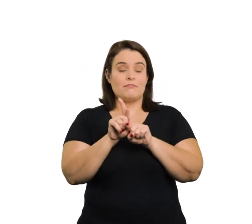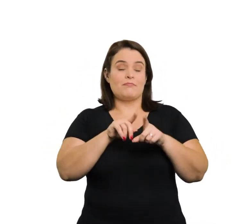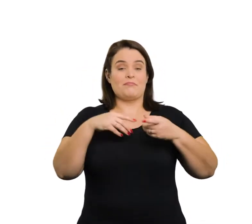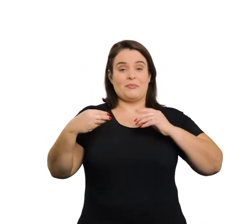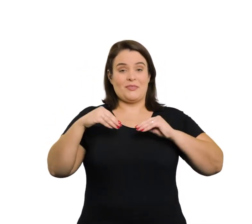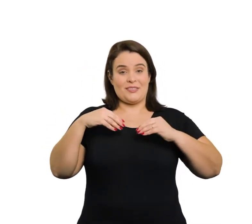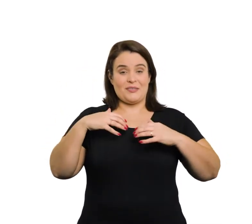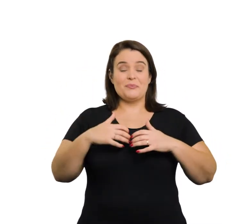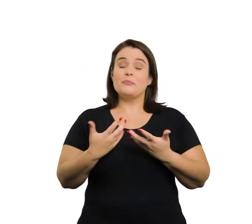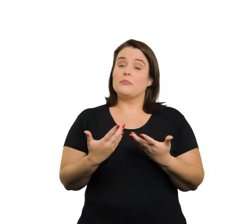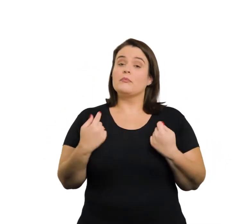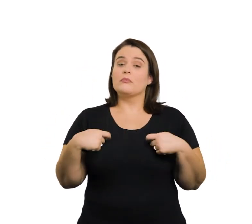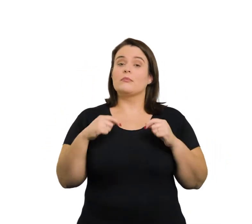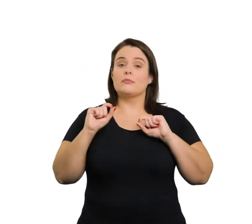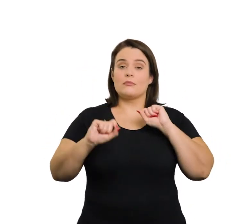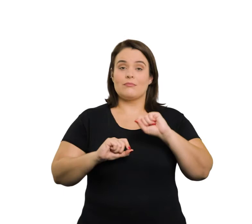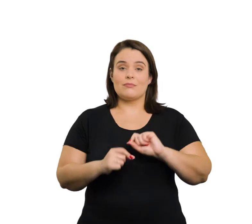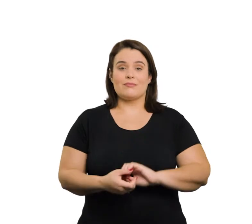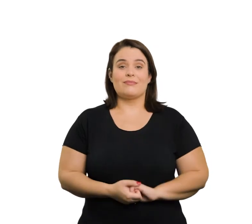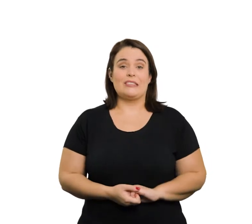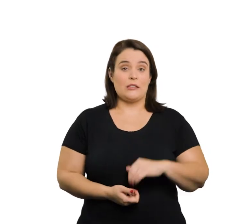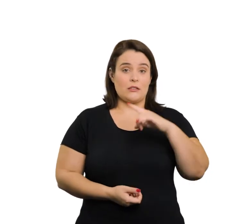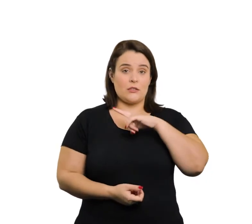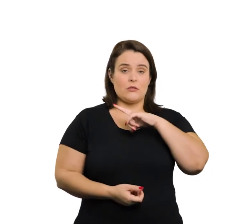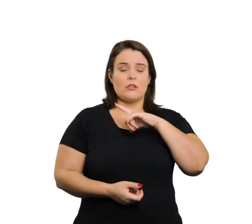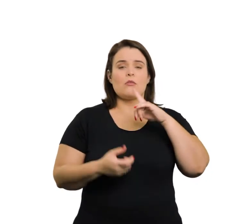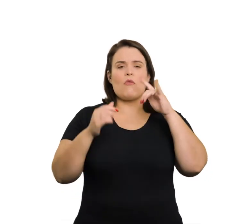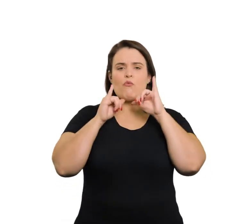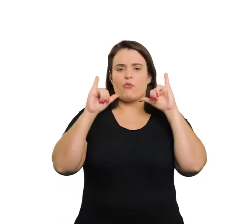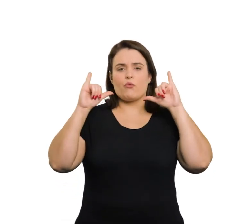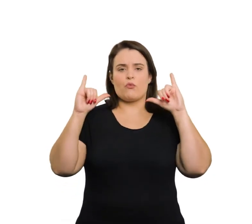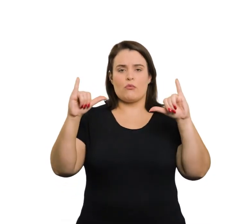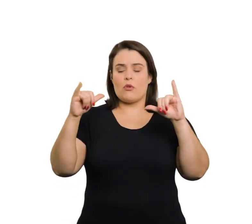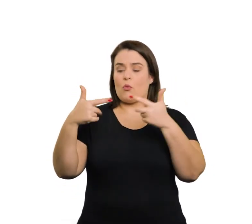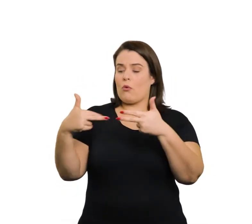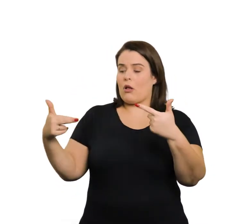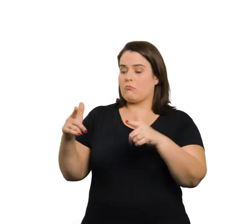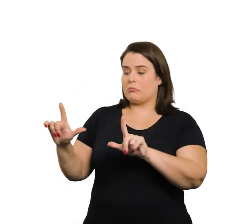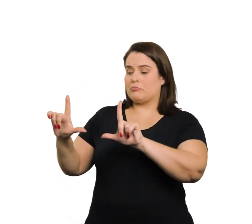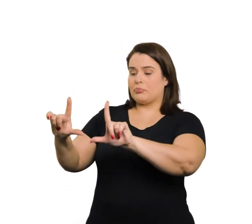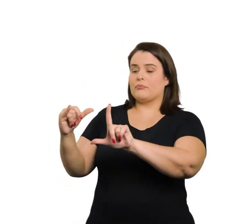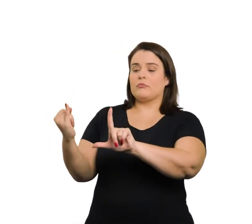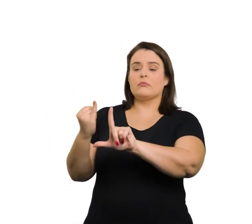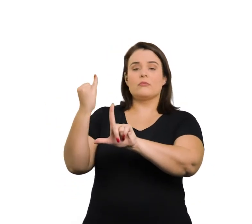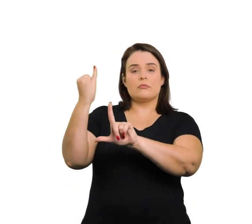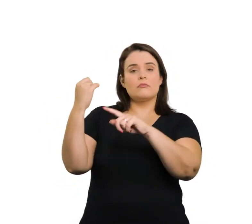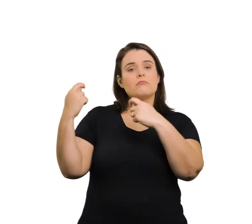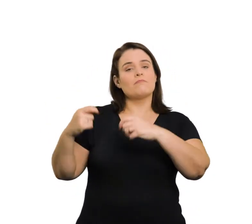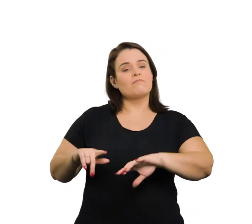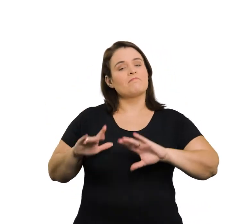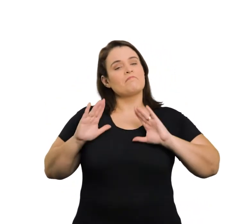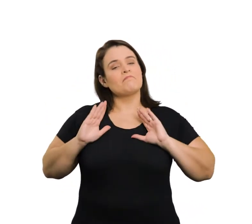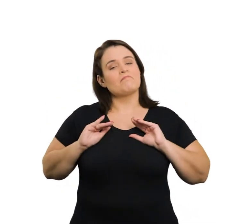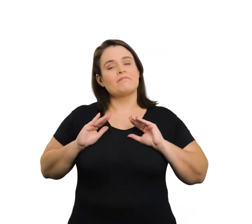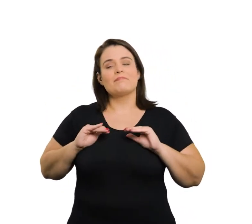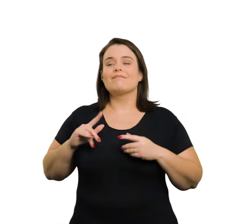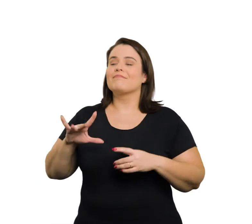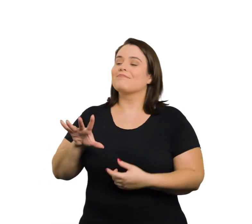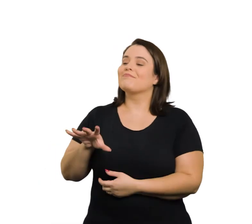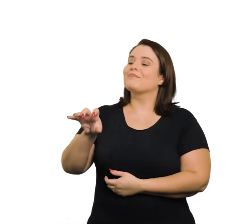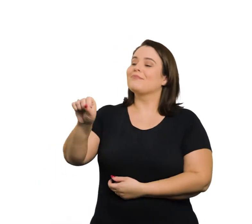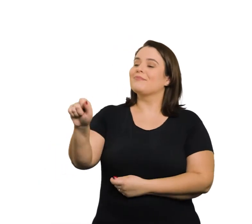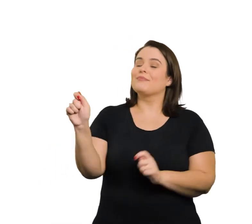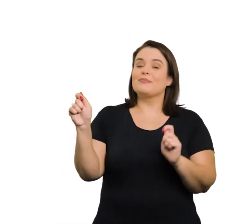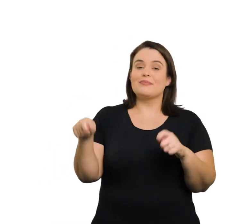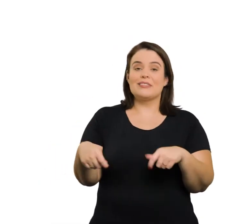postura e mobilidade do usuário. Dessa forma, deve-se implantar sinalização em elementos